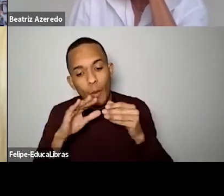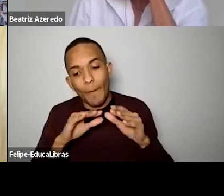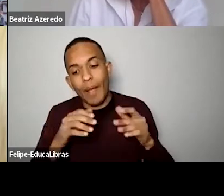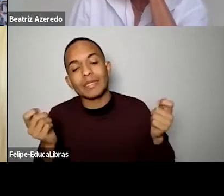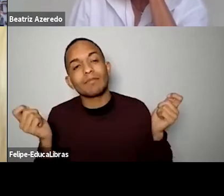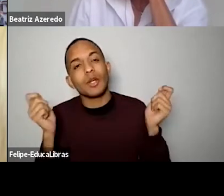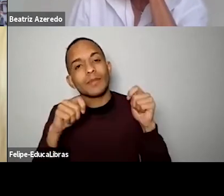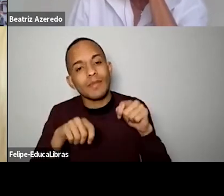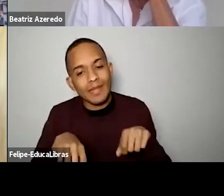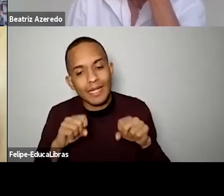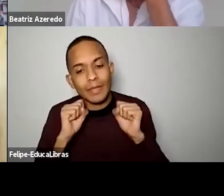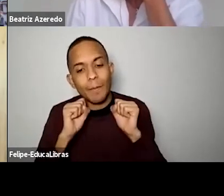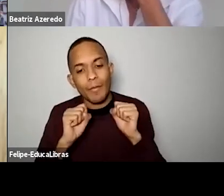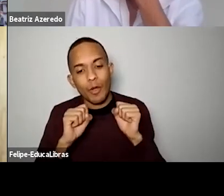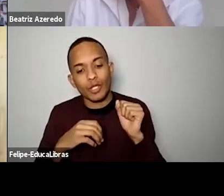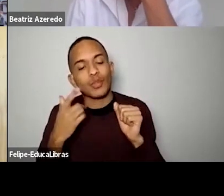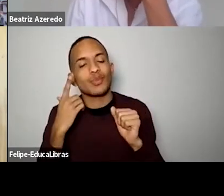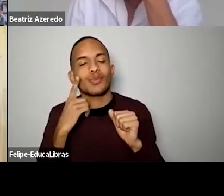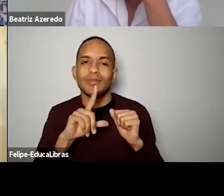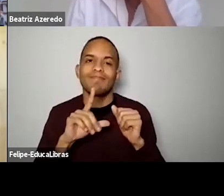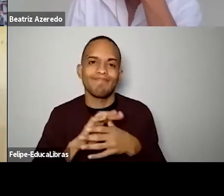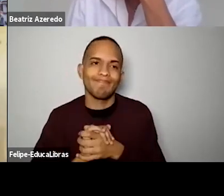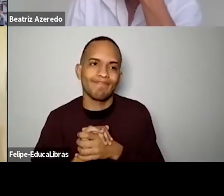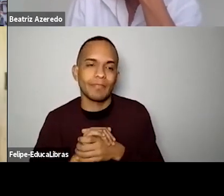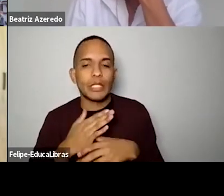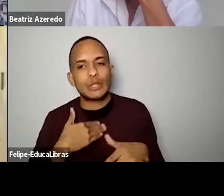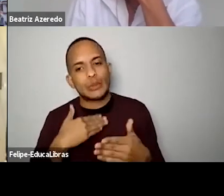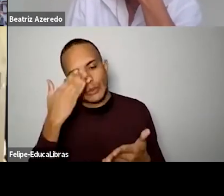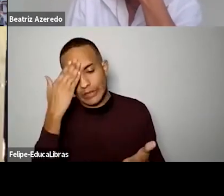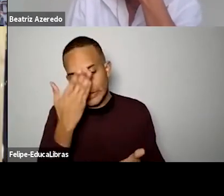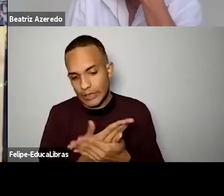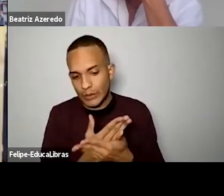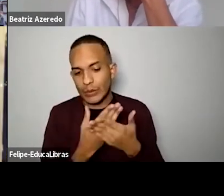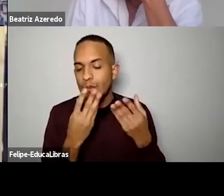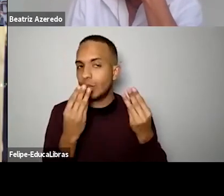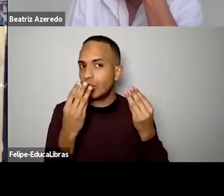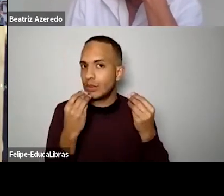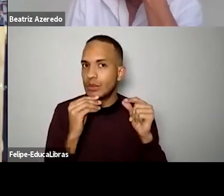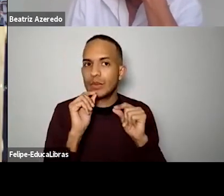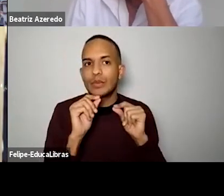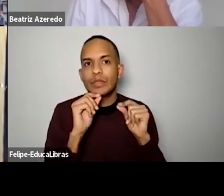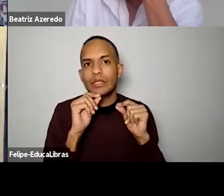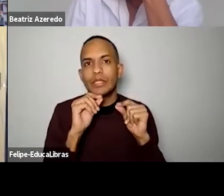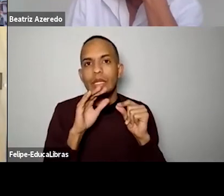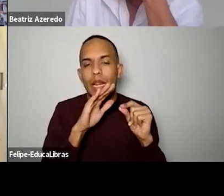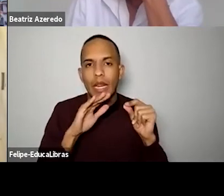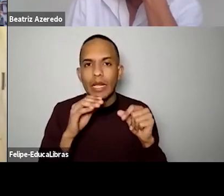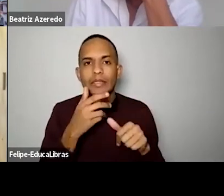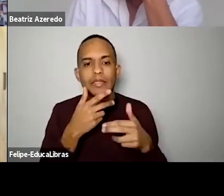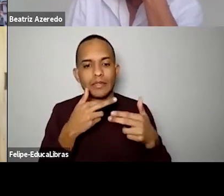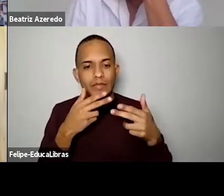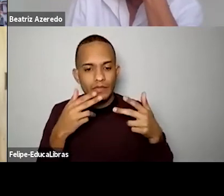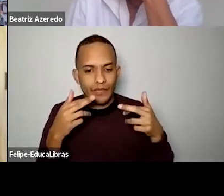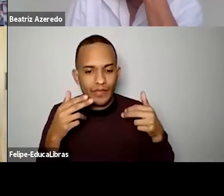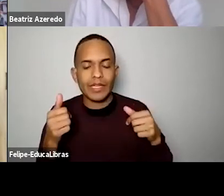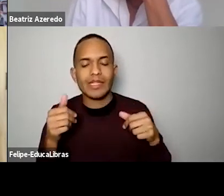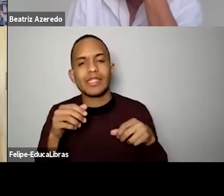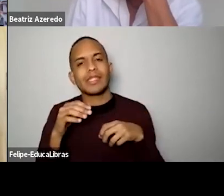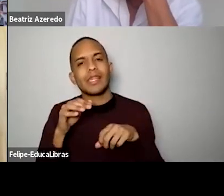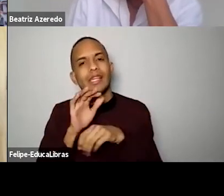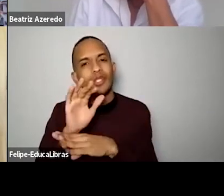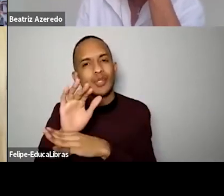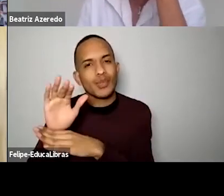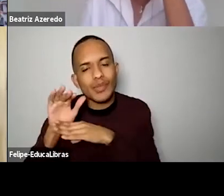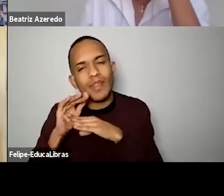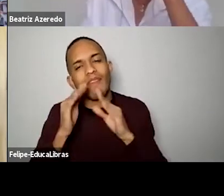possibilidades podem chegar aqui. Eu acredito muito que as grandes transformações que vão acontecer nas favelas